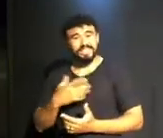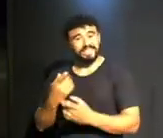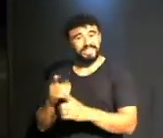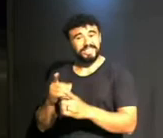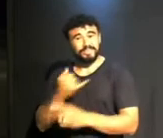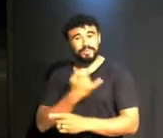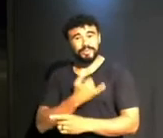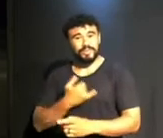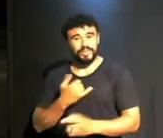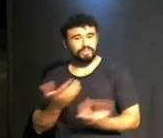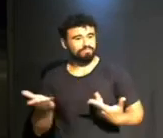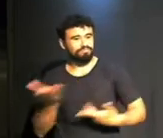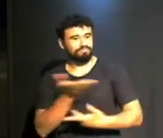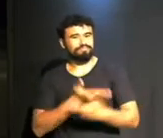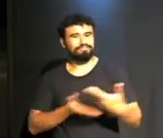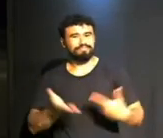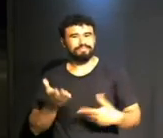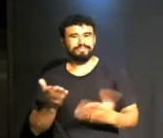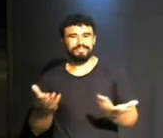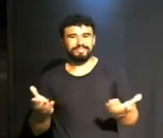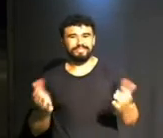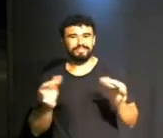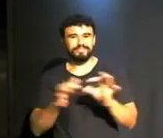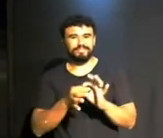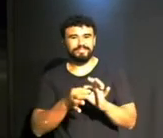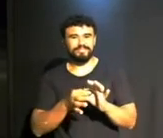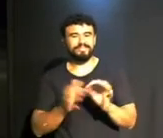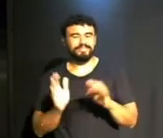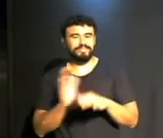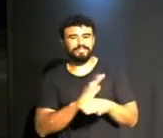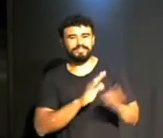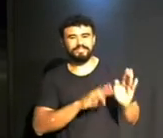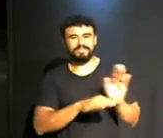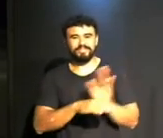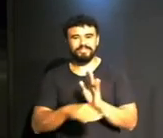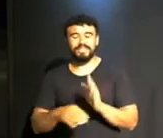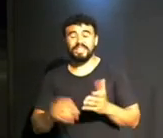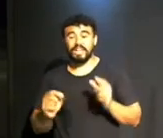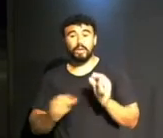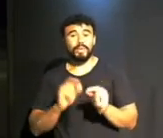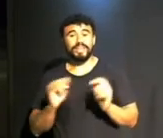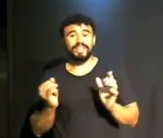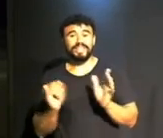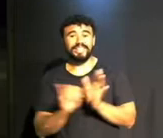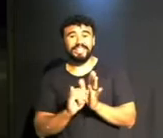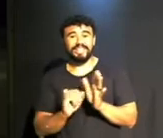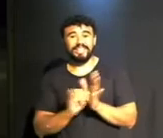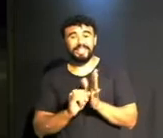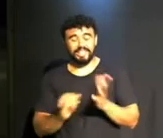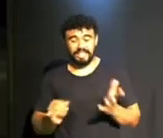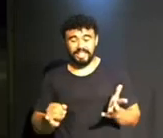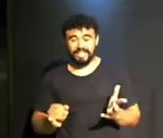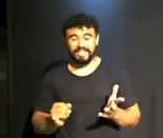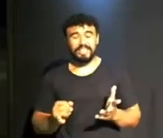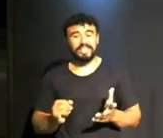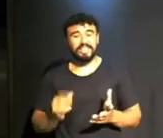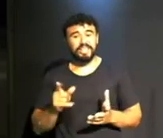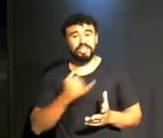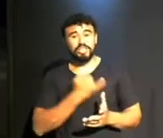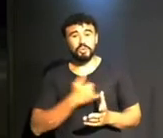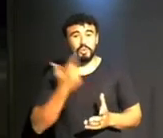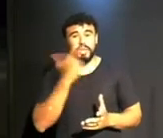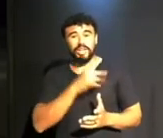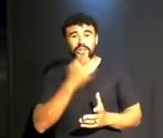a sua própria mãe ele fez algo ainda mais profundo ele deu uma nova identidade Ah João como o filho de Maria